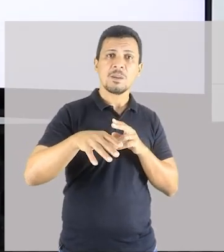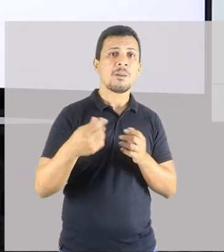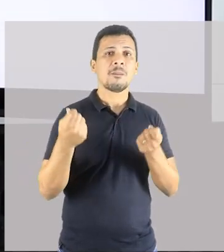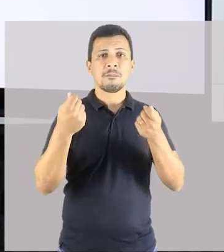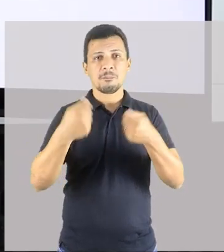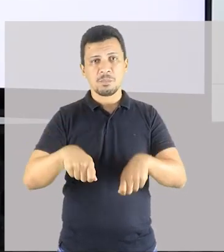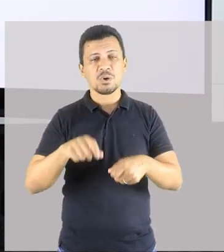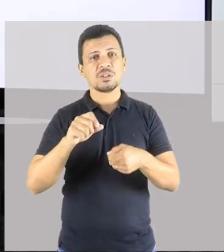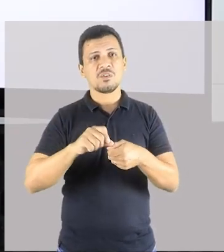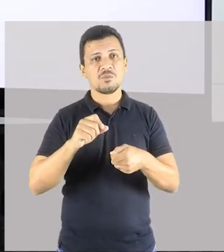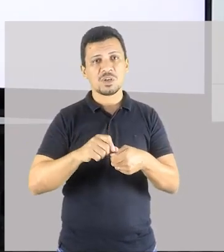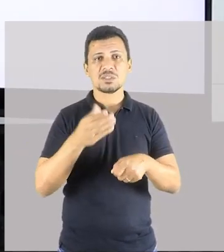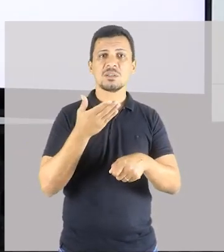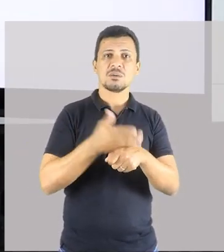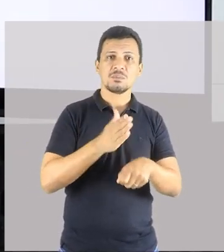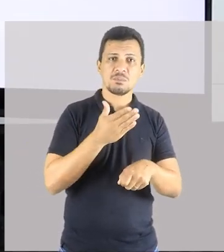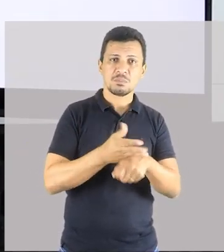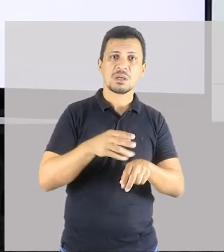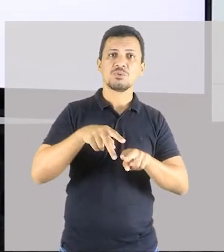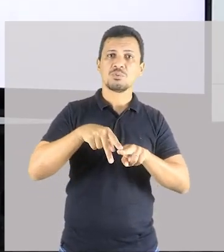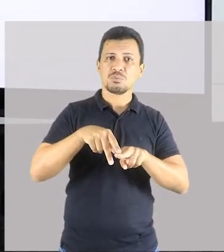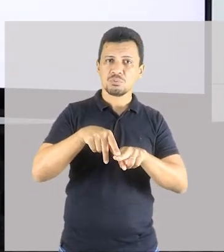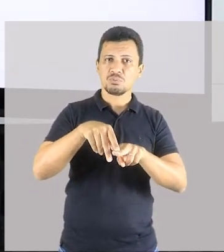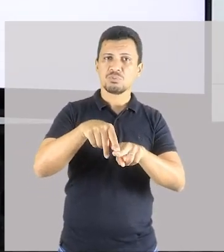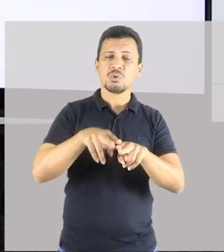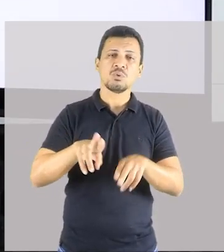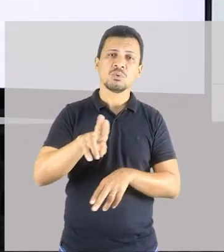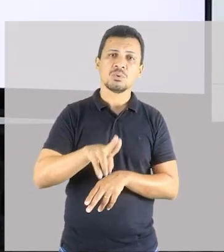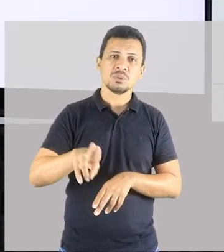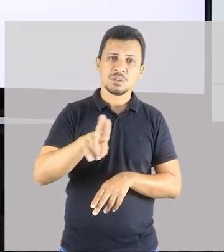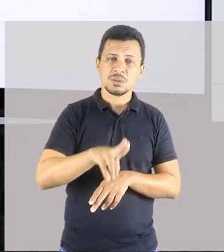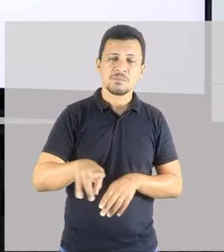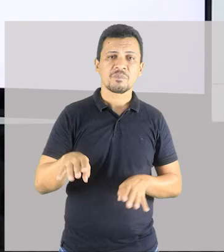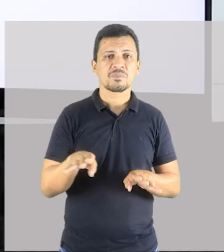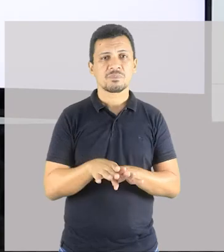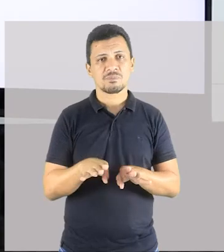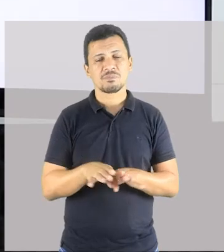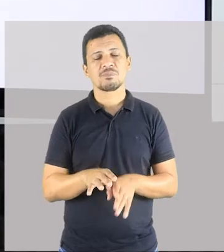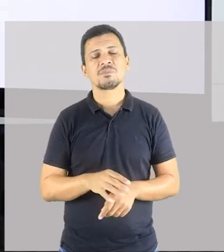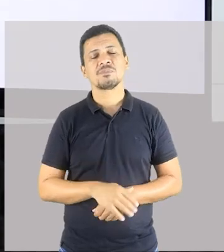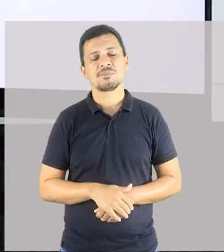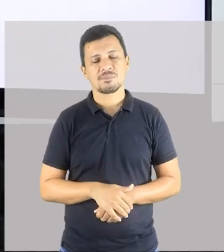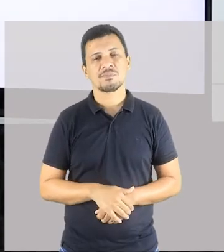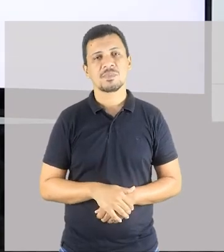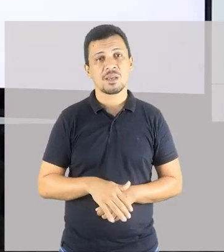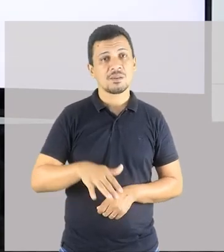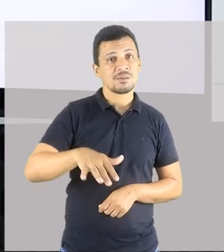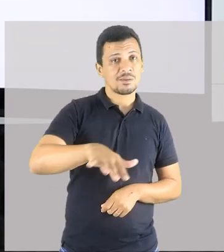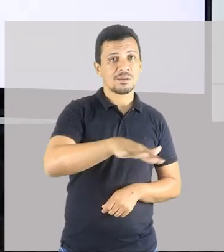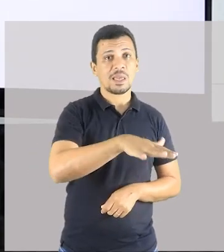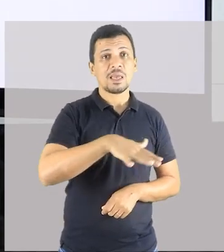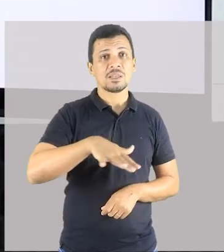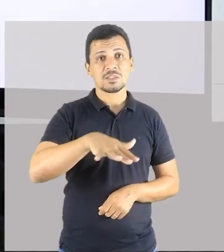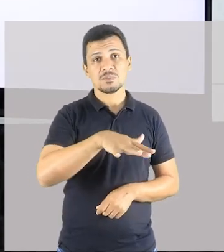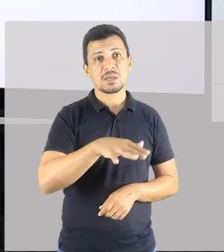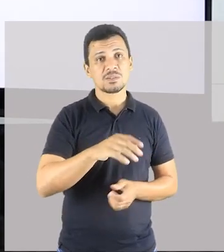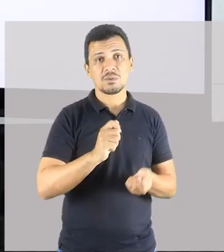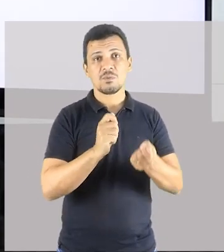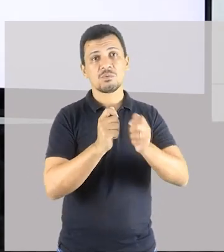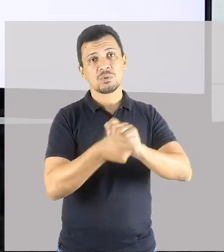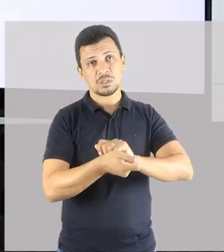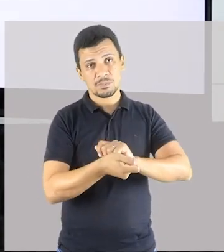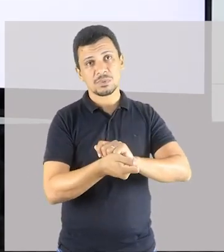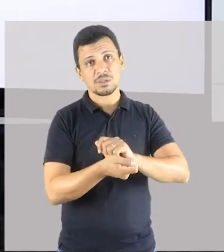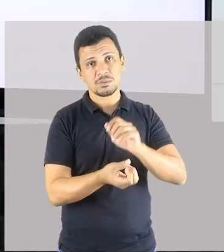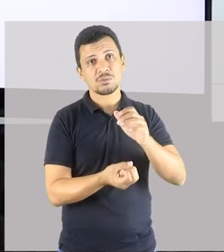eles podem fazer as suas utilizações, podem fazer as suas manobras. Então, são espaços que foram